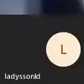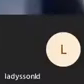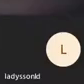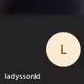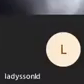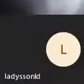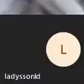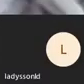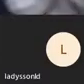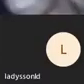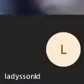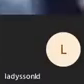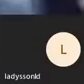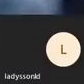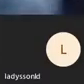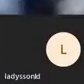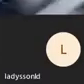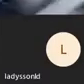Peraí.